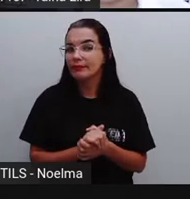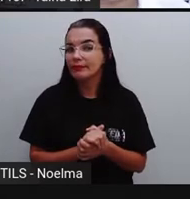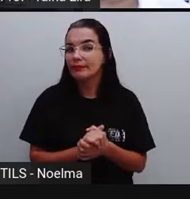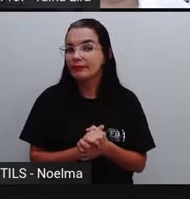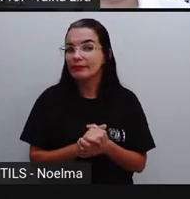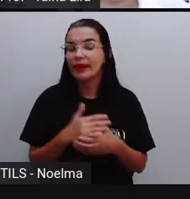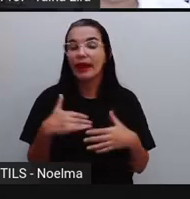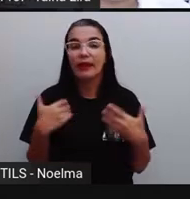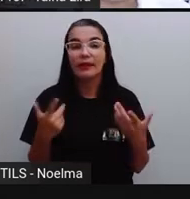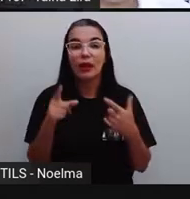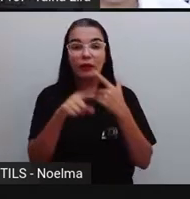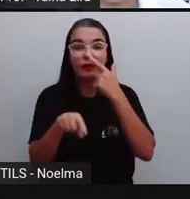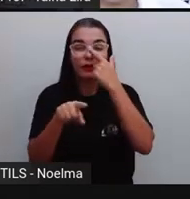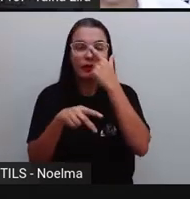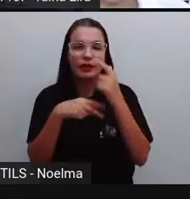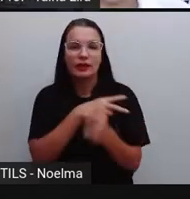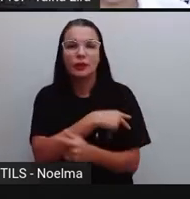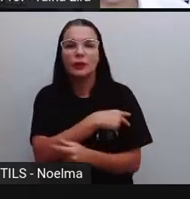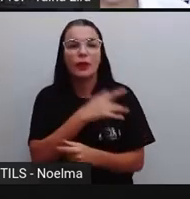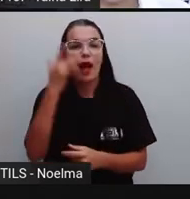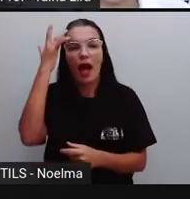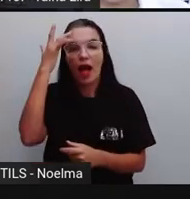O que é que o segundo ano acha?